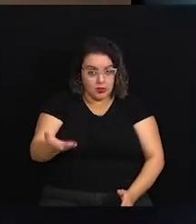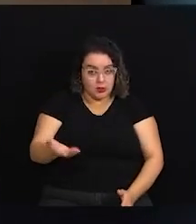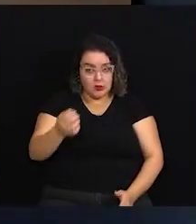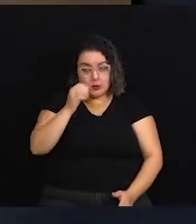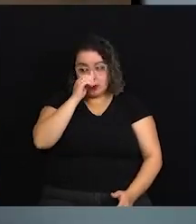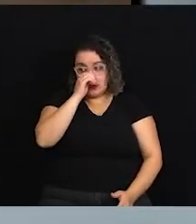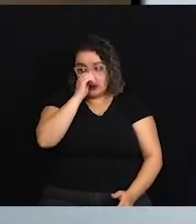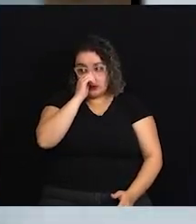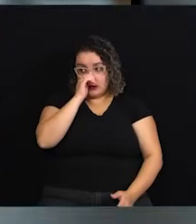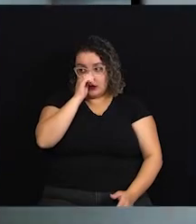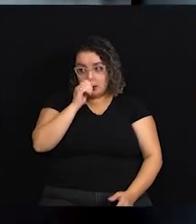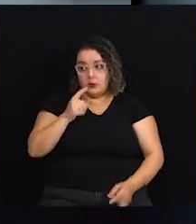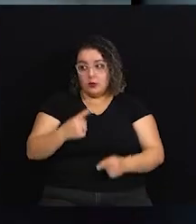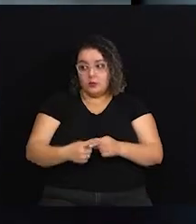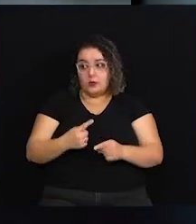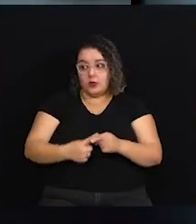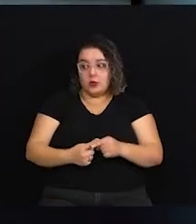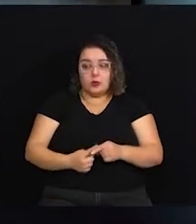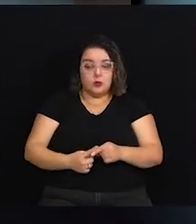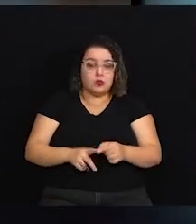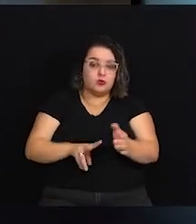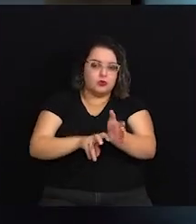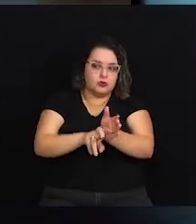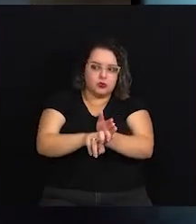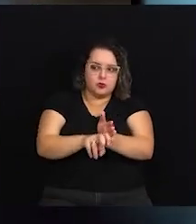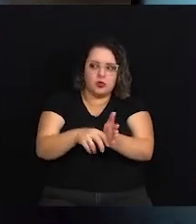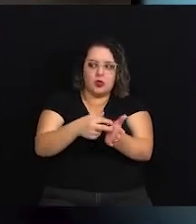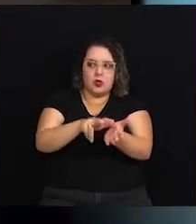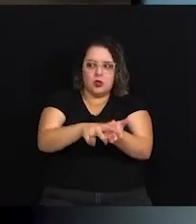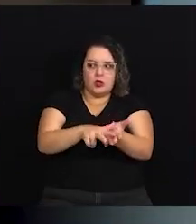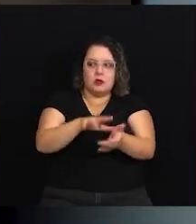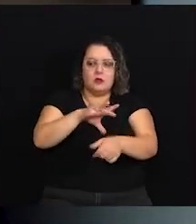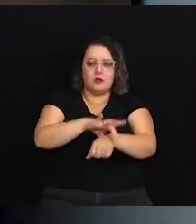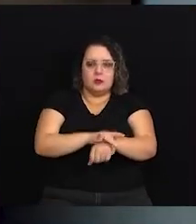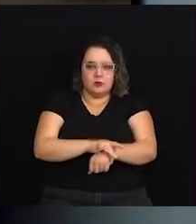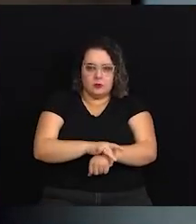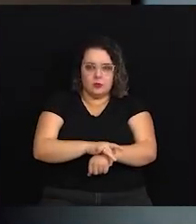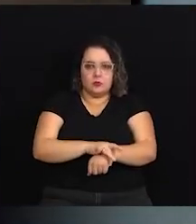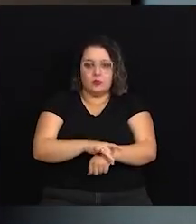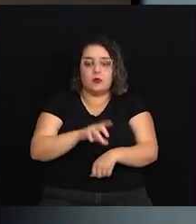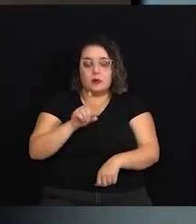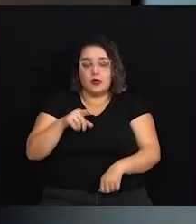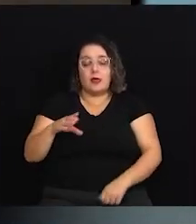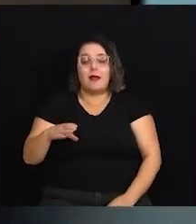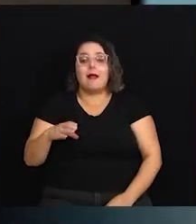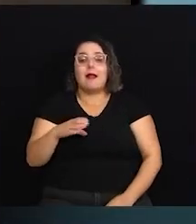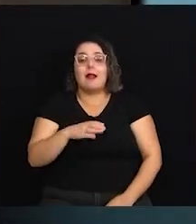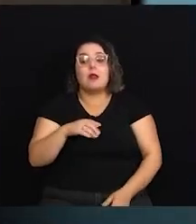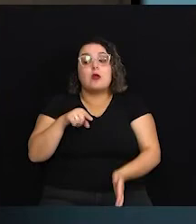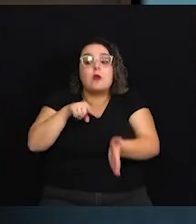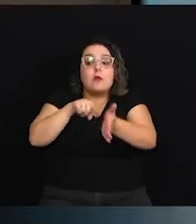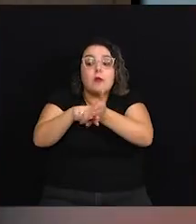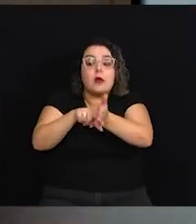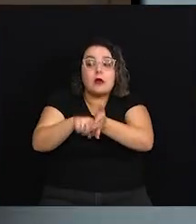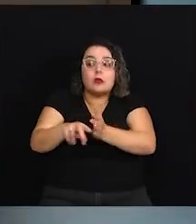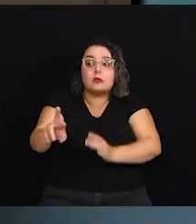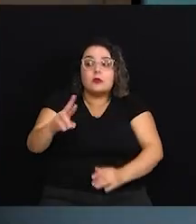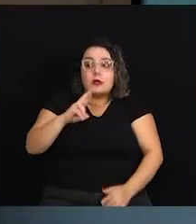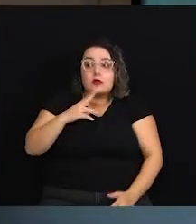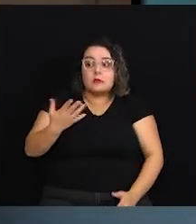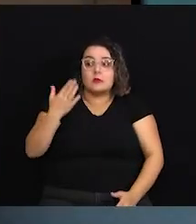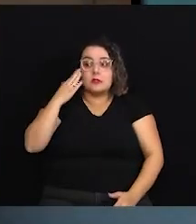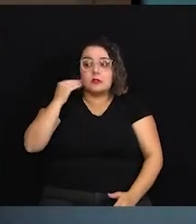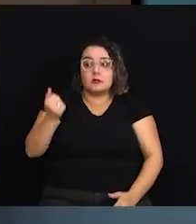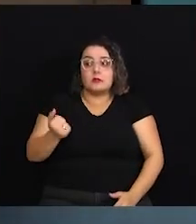ao diagnóstico da epilepsia da doença é o diagnóstico puramente Clínico mas para tentar saber a